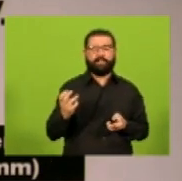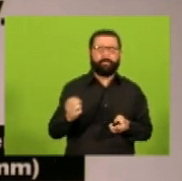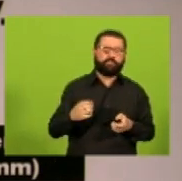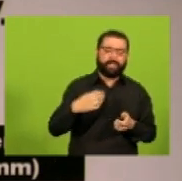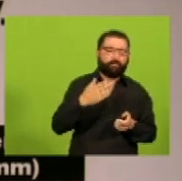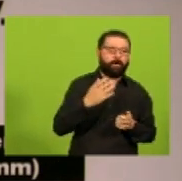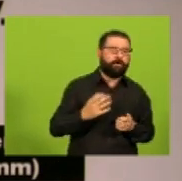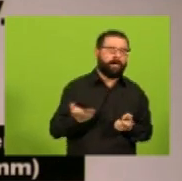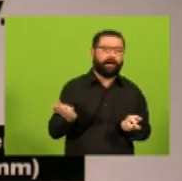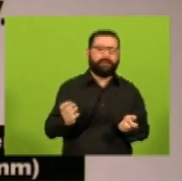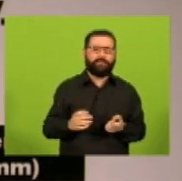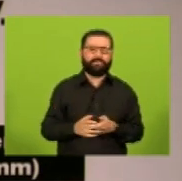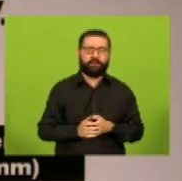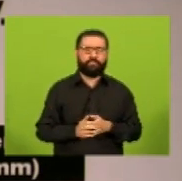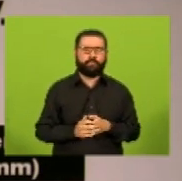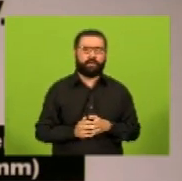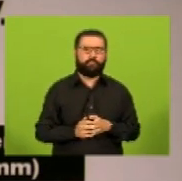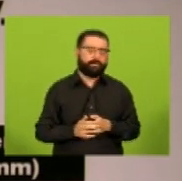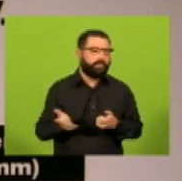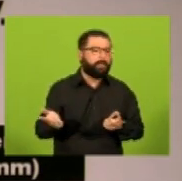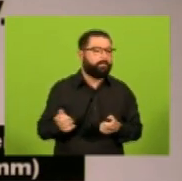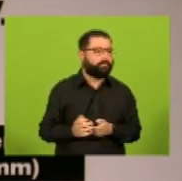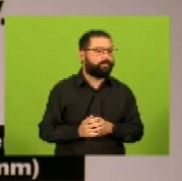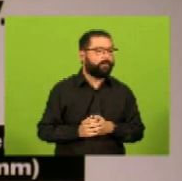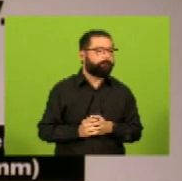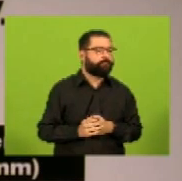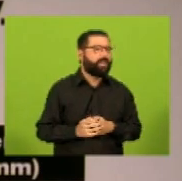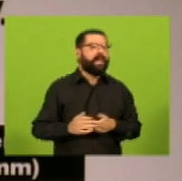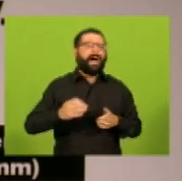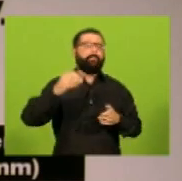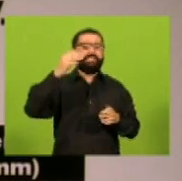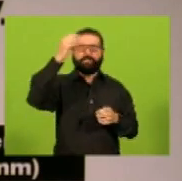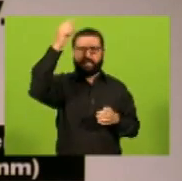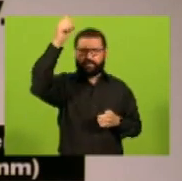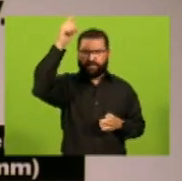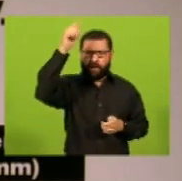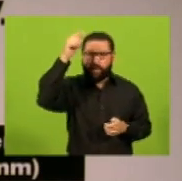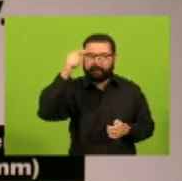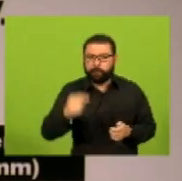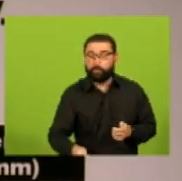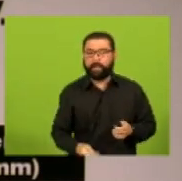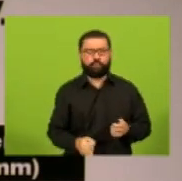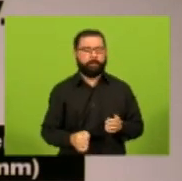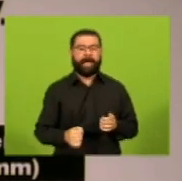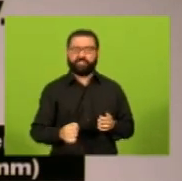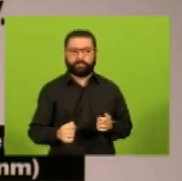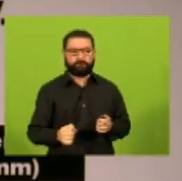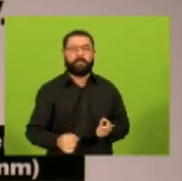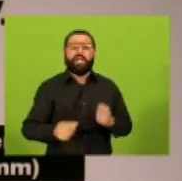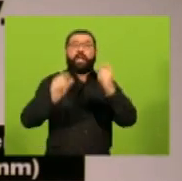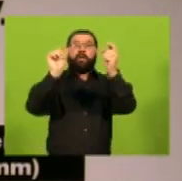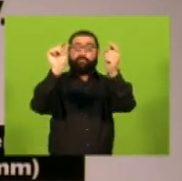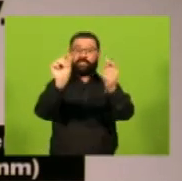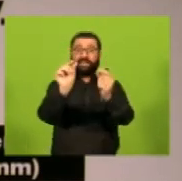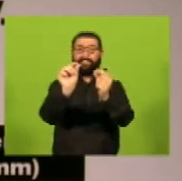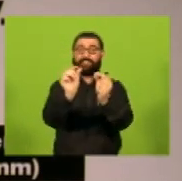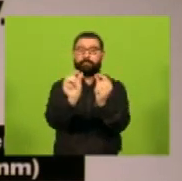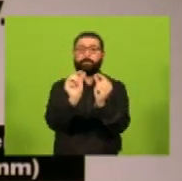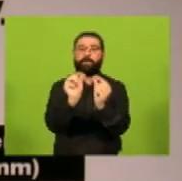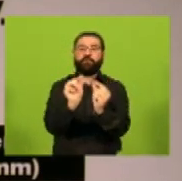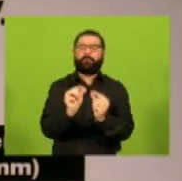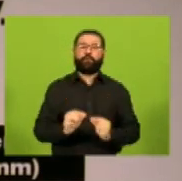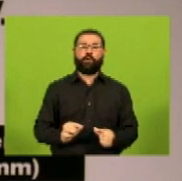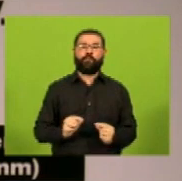2,54 centímetros é igual a 25,4 milímetros, né? À medida que você vai aumentando o número do mesh, você